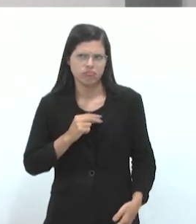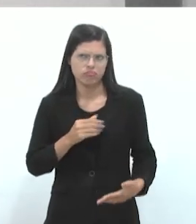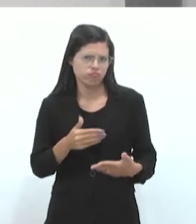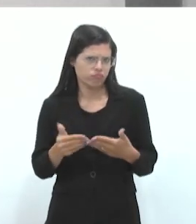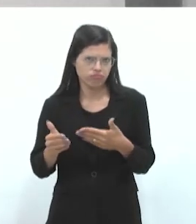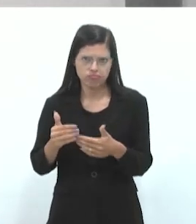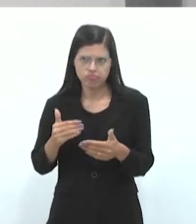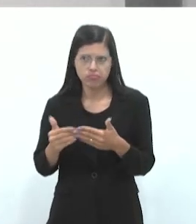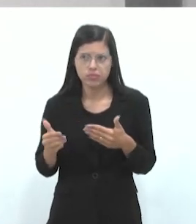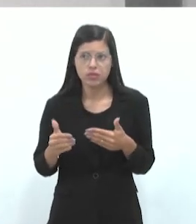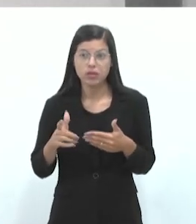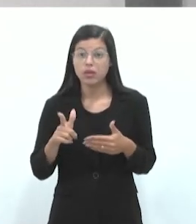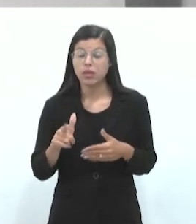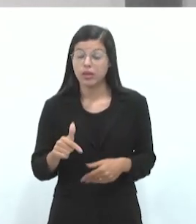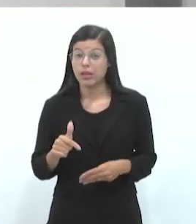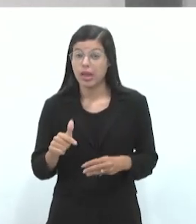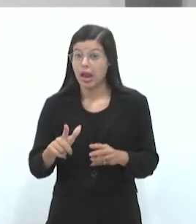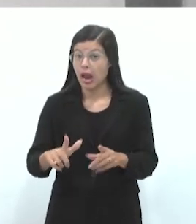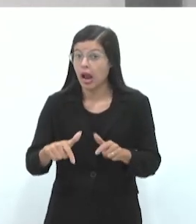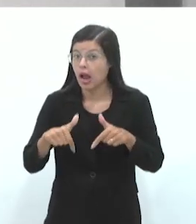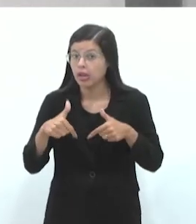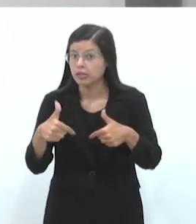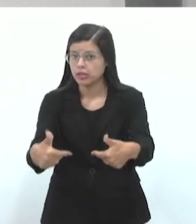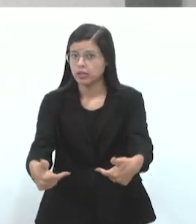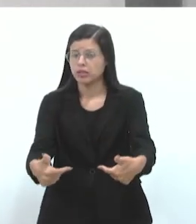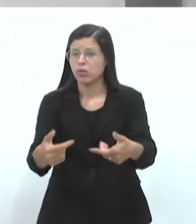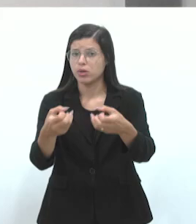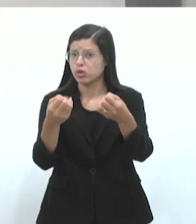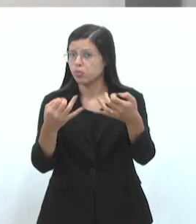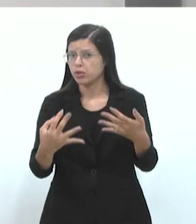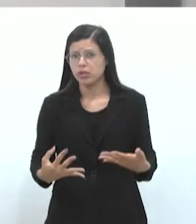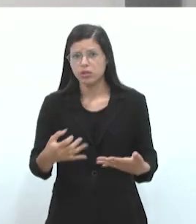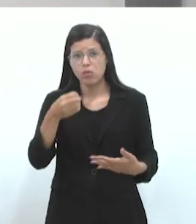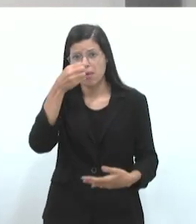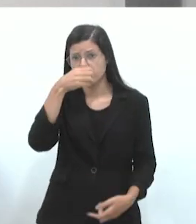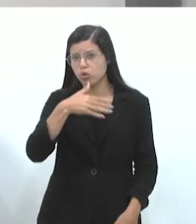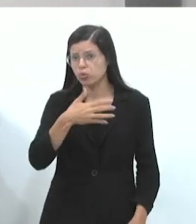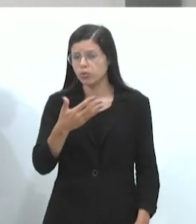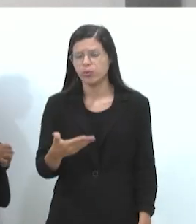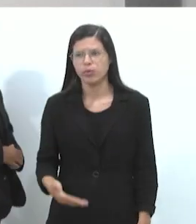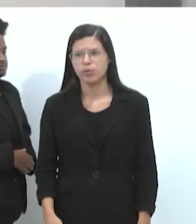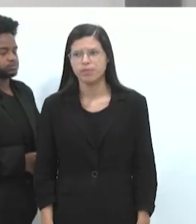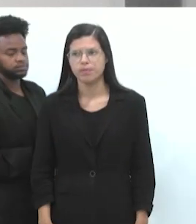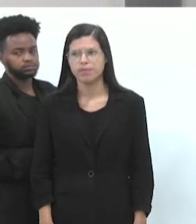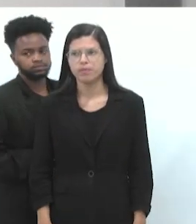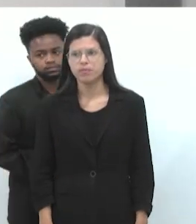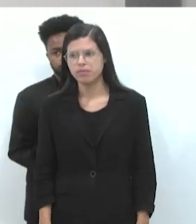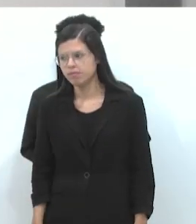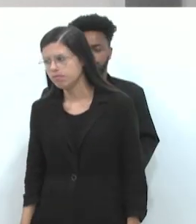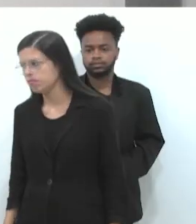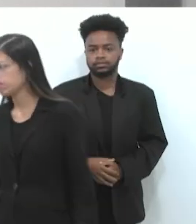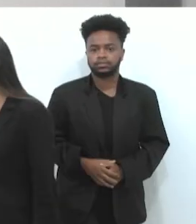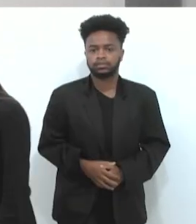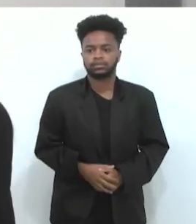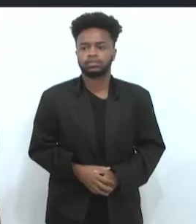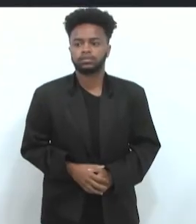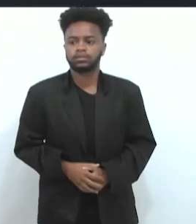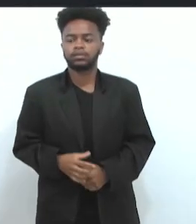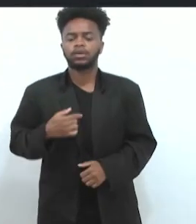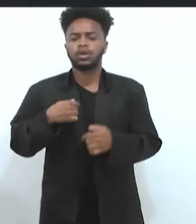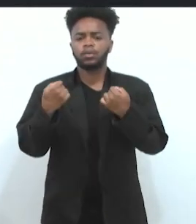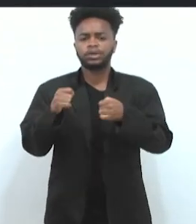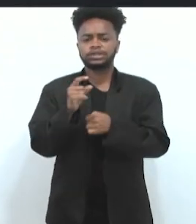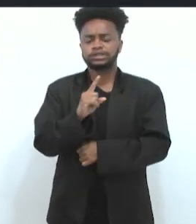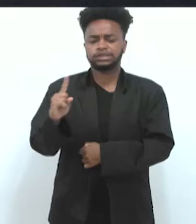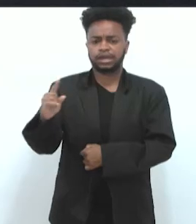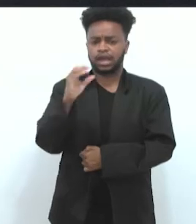É o procedimento e os argumentos que foram trazidos à colação, que são um absurdo. Você se me permite uma Lógico, questão já muito rápida. Eu tive que me ausentar durante